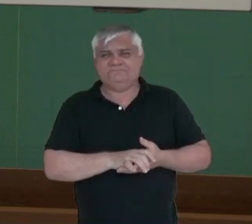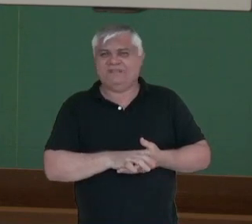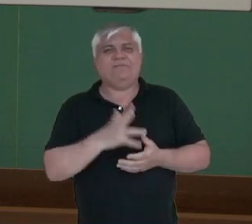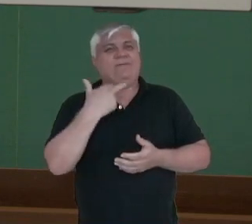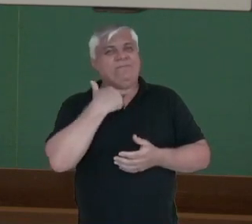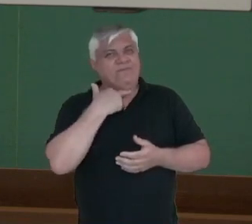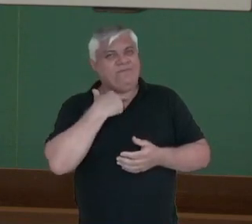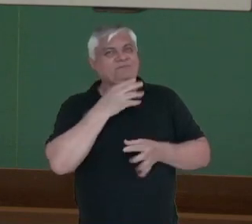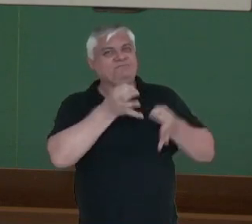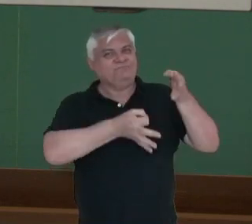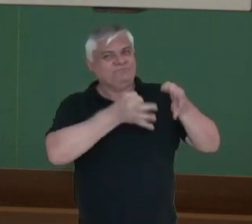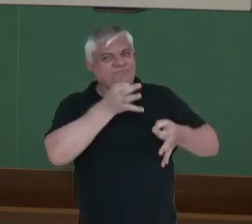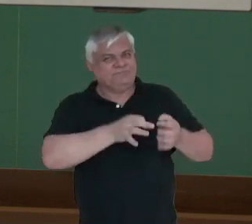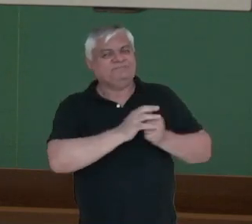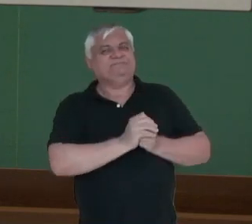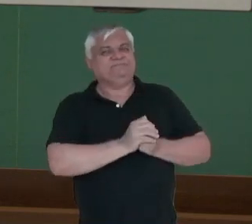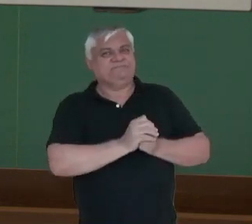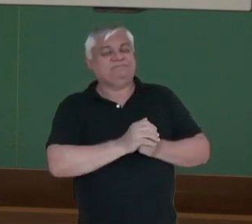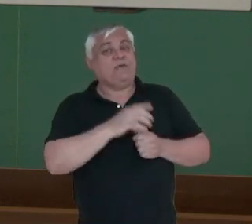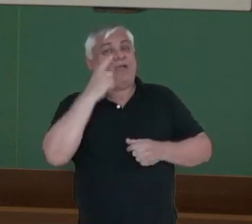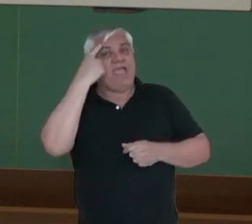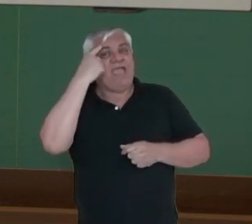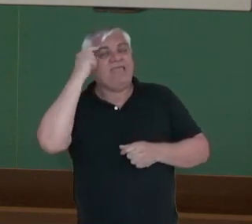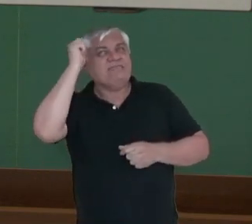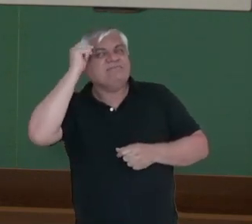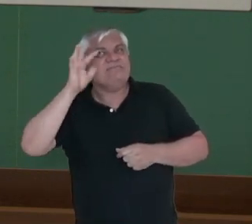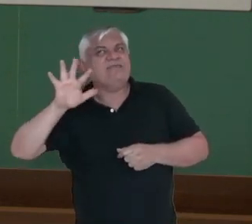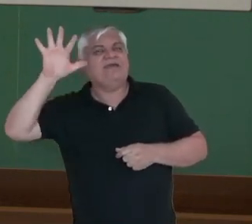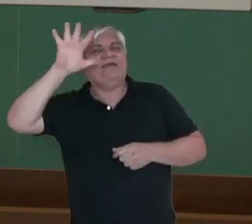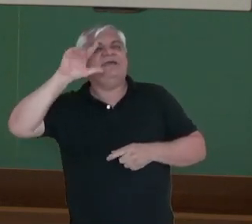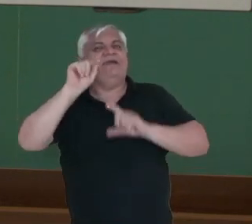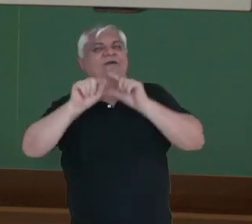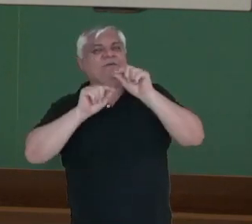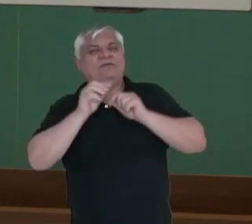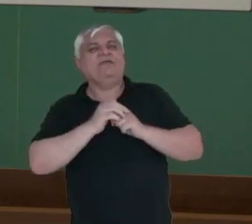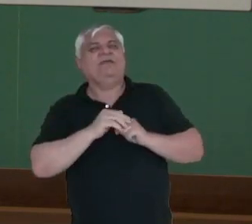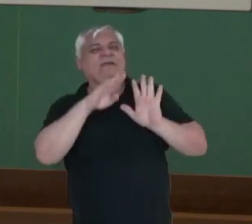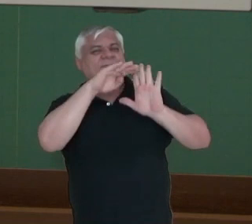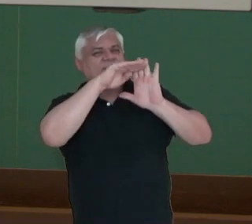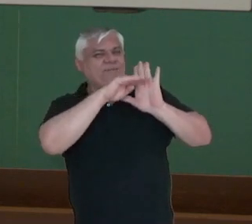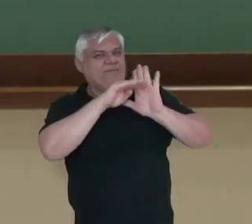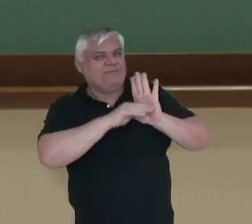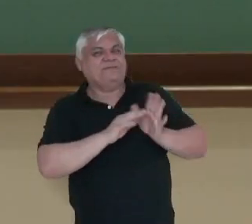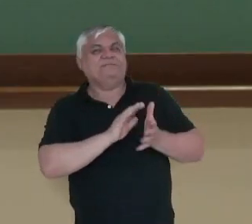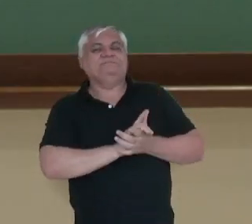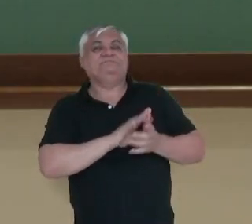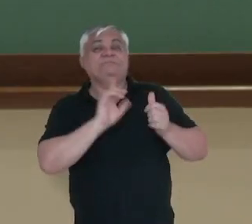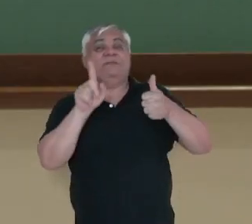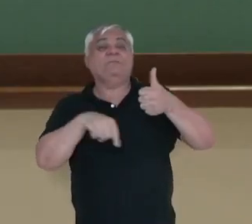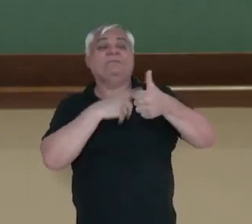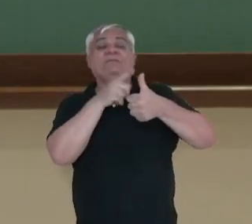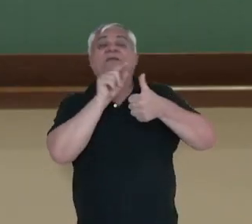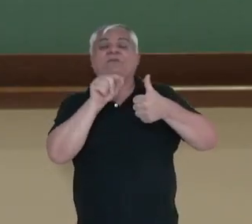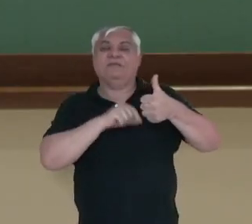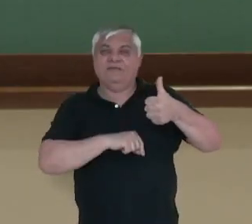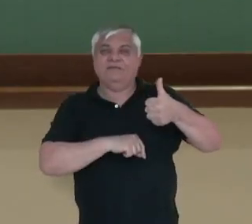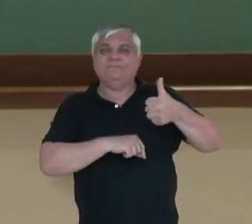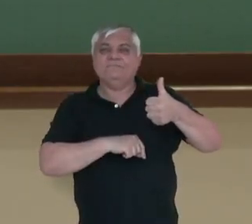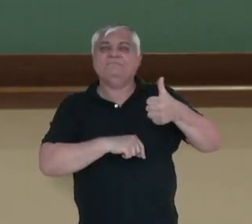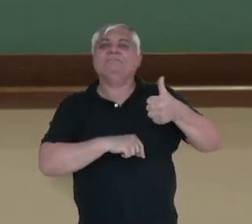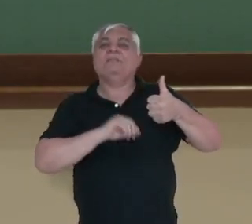essa é a ideia. Então a gente associa ideias por meio de certos princípios. O primeiro deles é o princípio